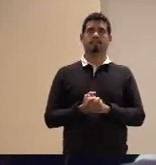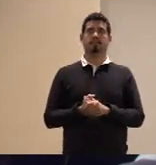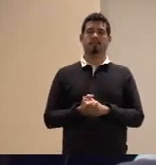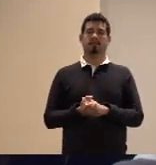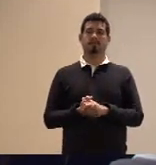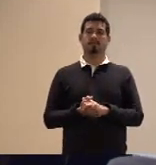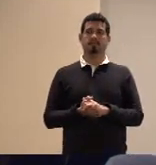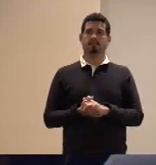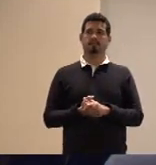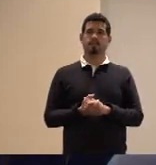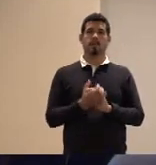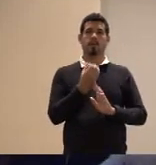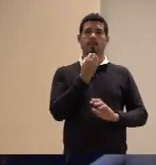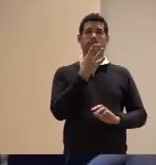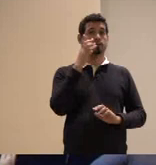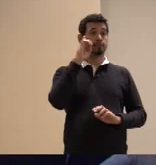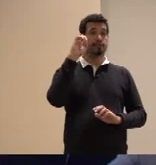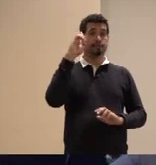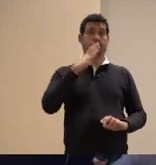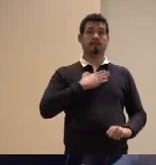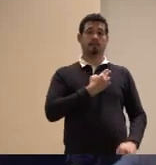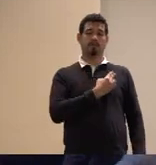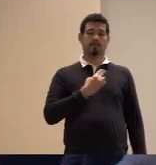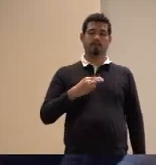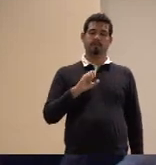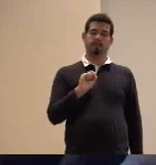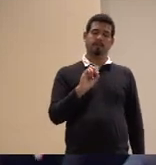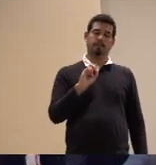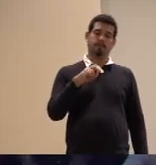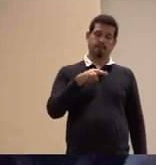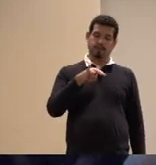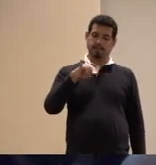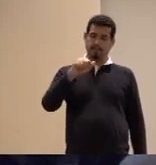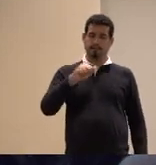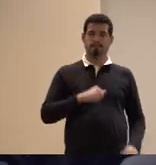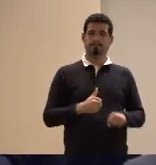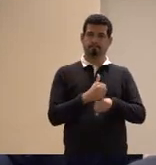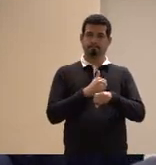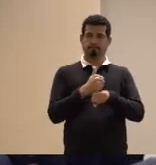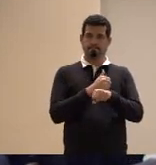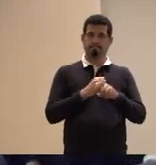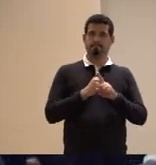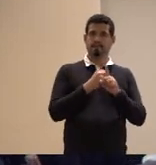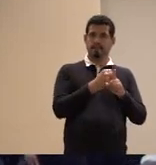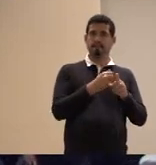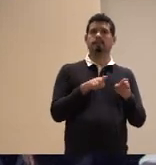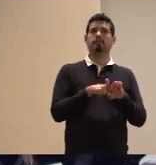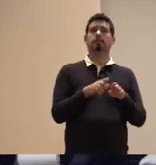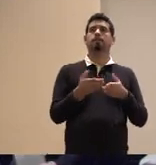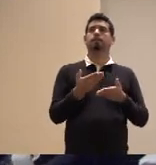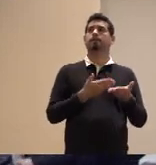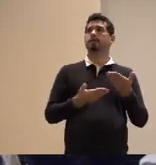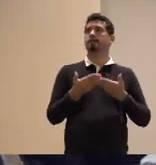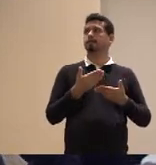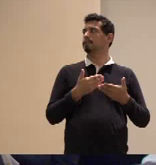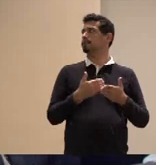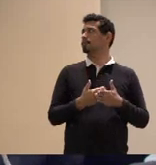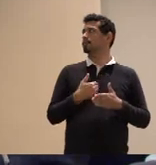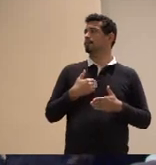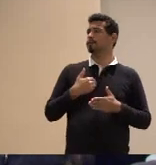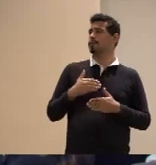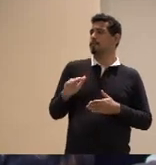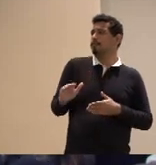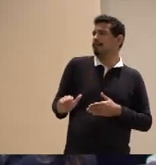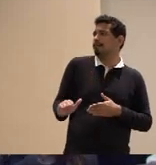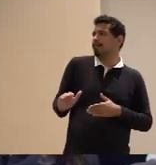Oi, bom dia. Meu nome é Sônia, sou assistente social no Abrigo Institucional de Itaió. Aqui. Eu sou pequena mesmo,